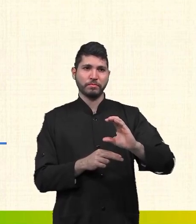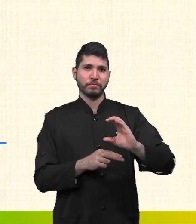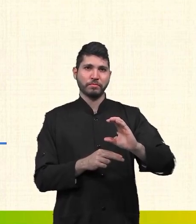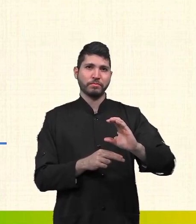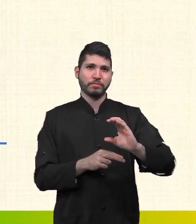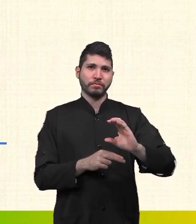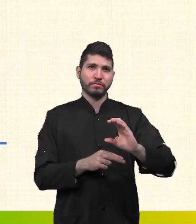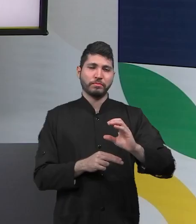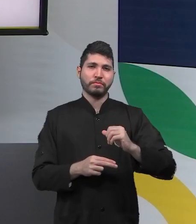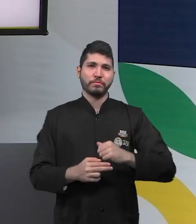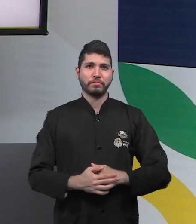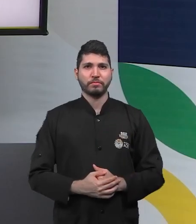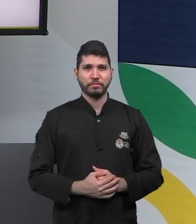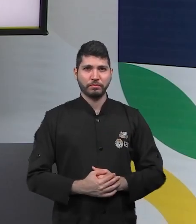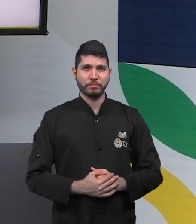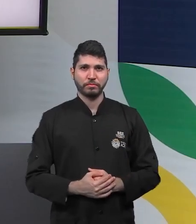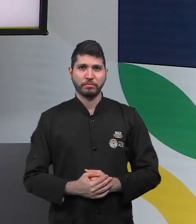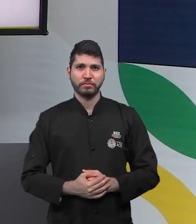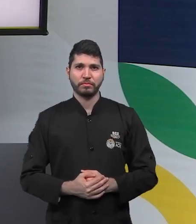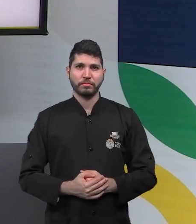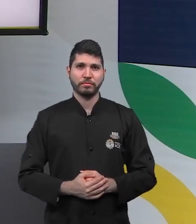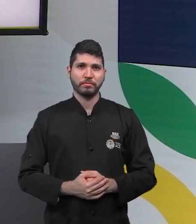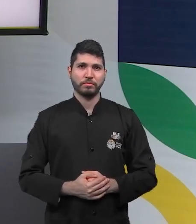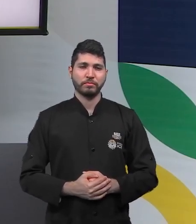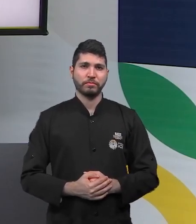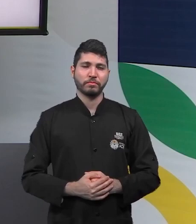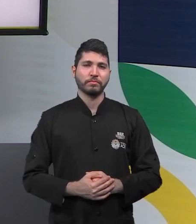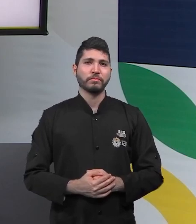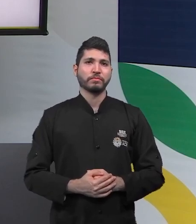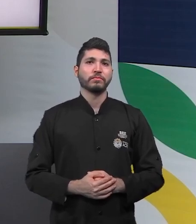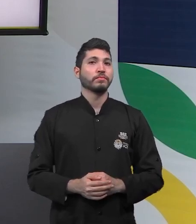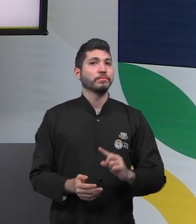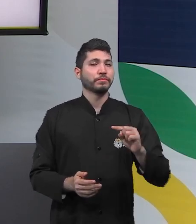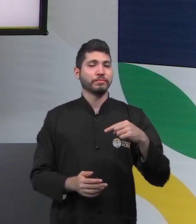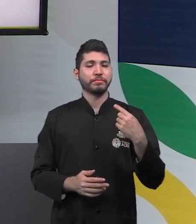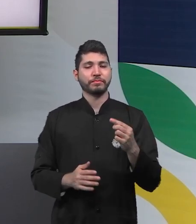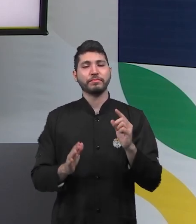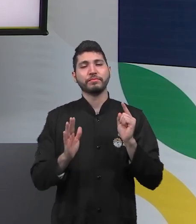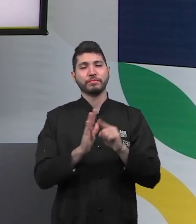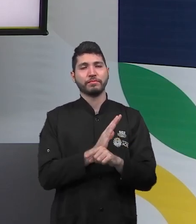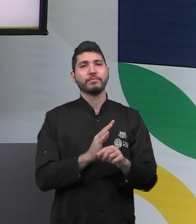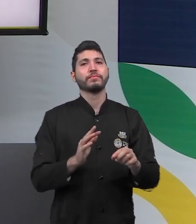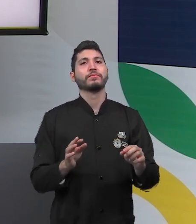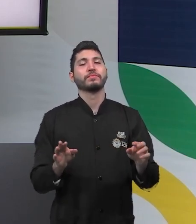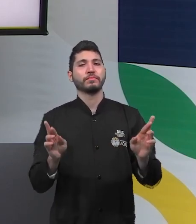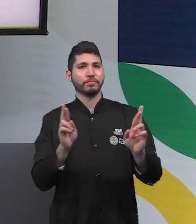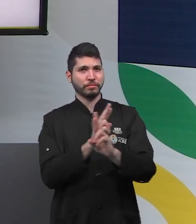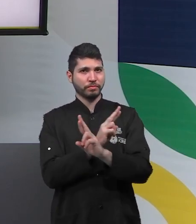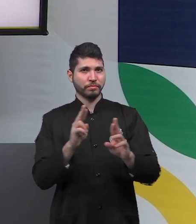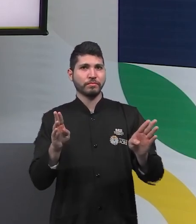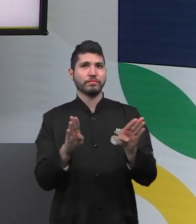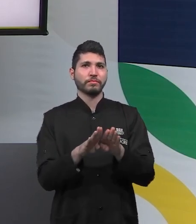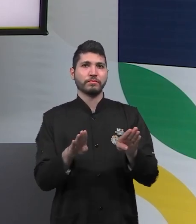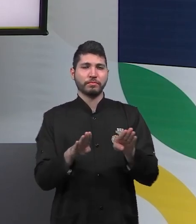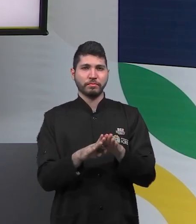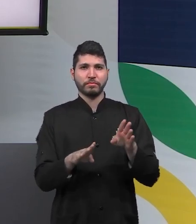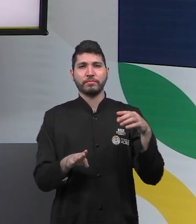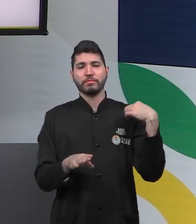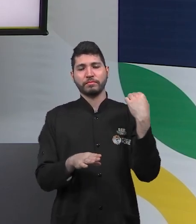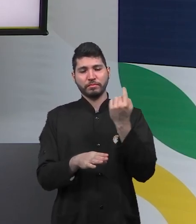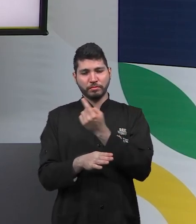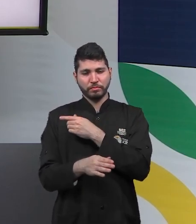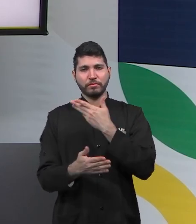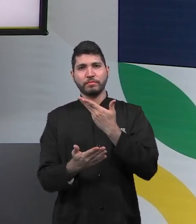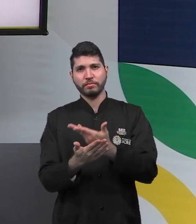E agora nós vamos para a segunda questão, que também está relacionada ao nosso conteúdo da aula